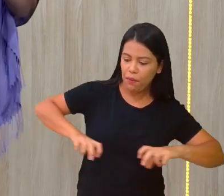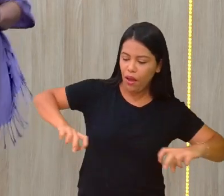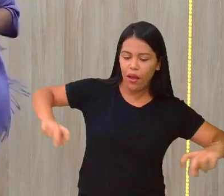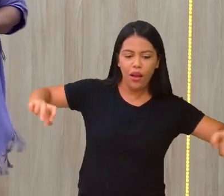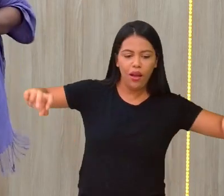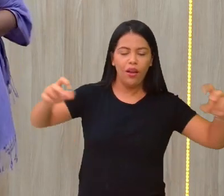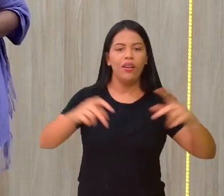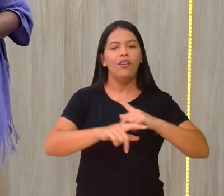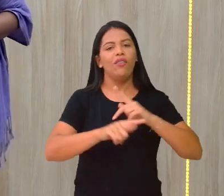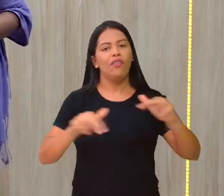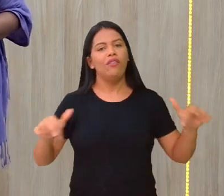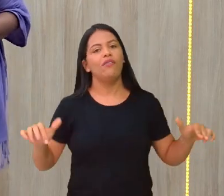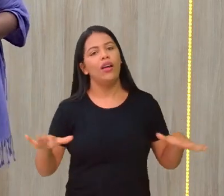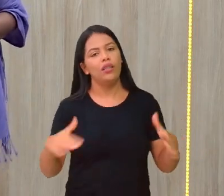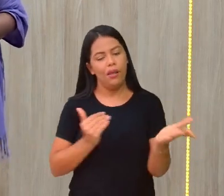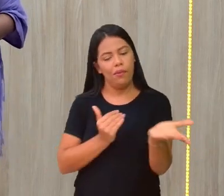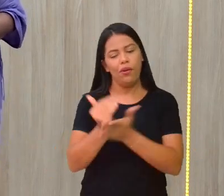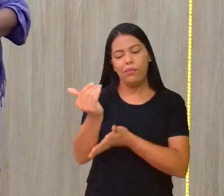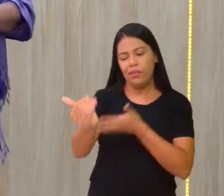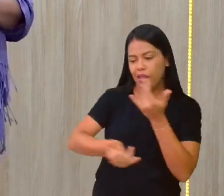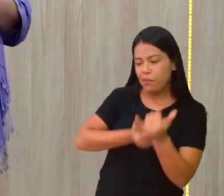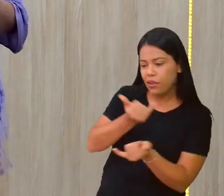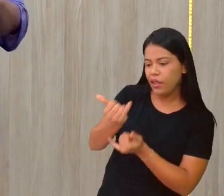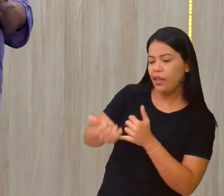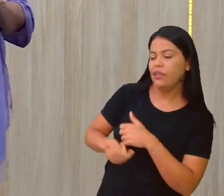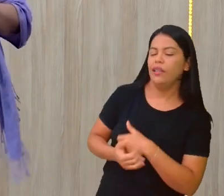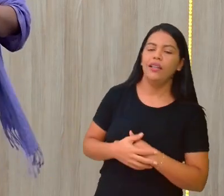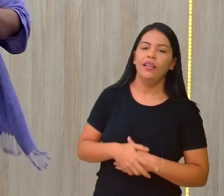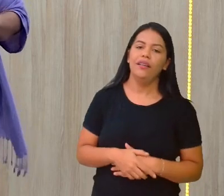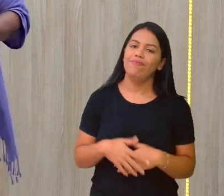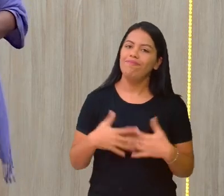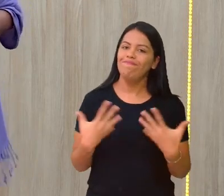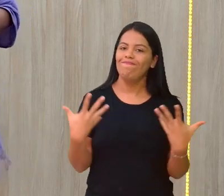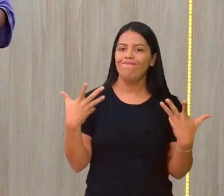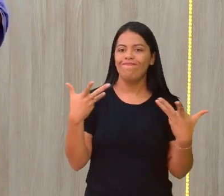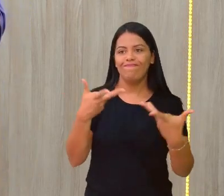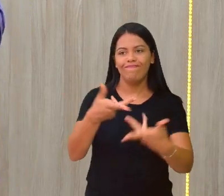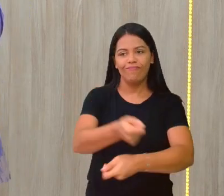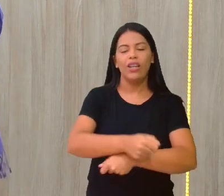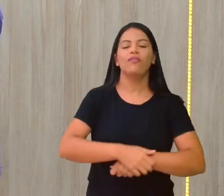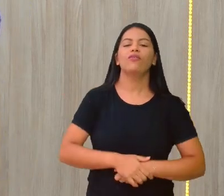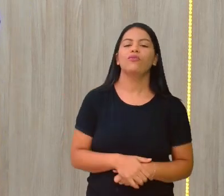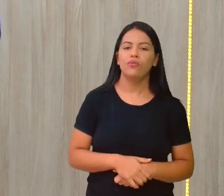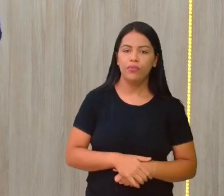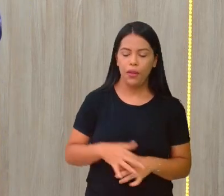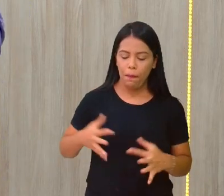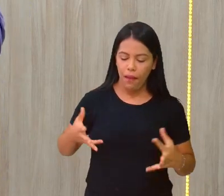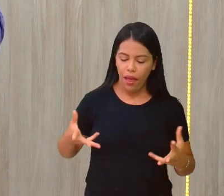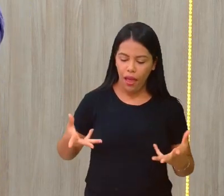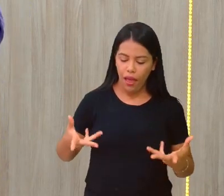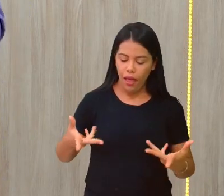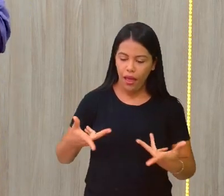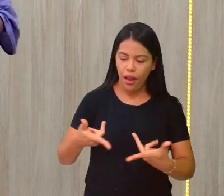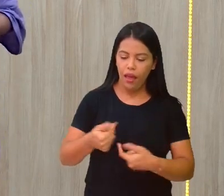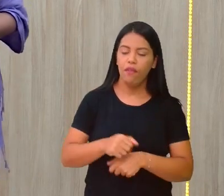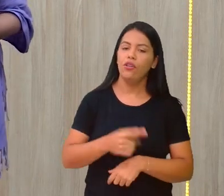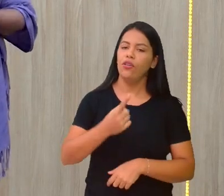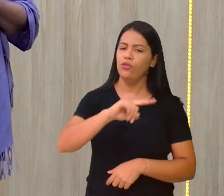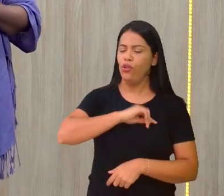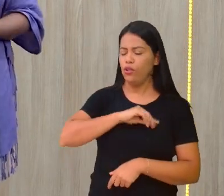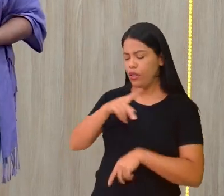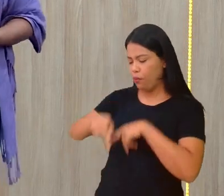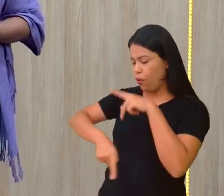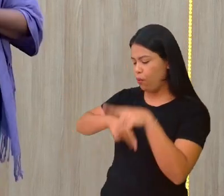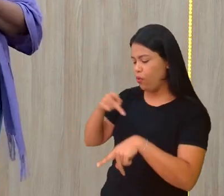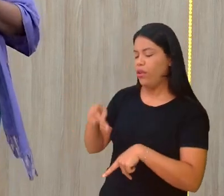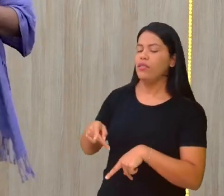brincadeira do cavalo marinho. Gente, é maravilhoso, assim, né? O povo, nosso povo,